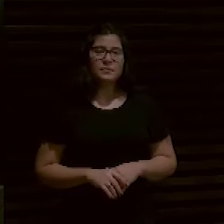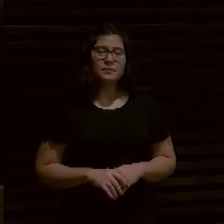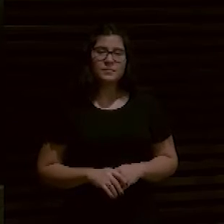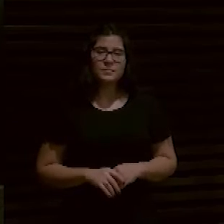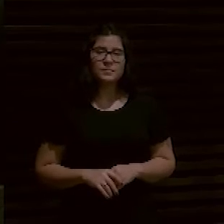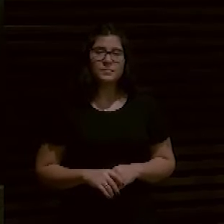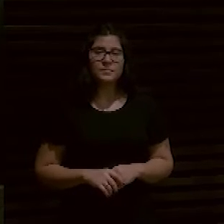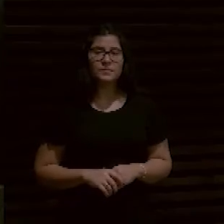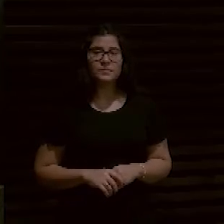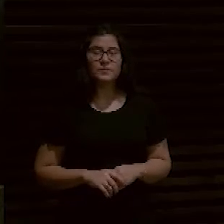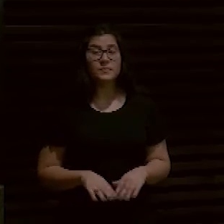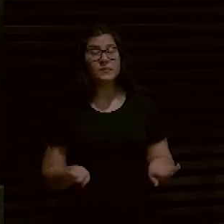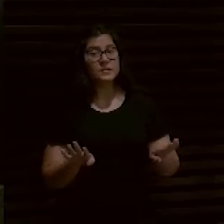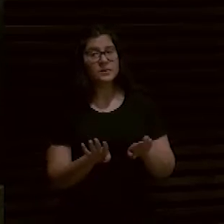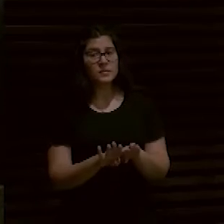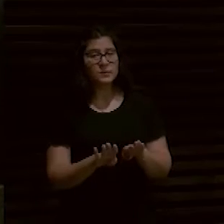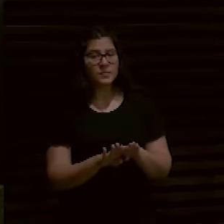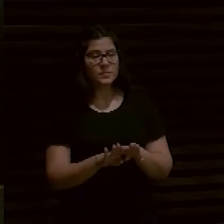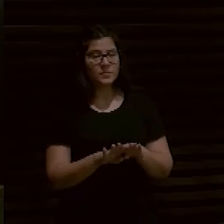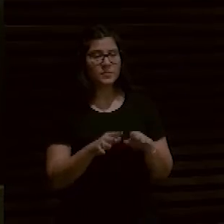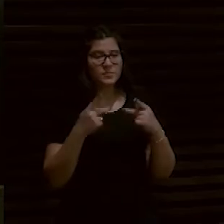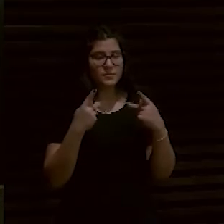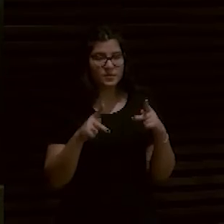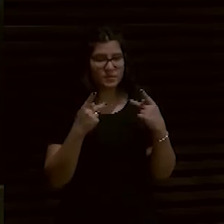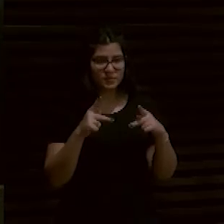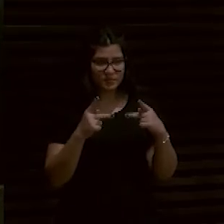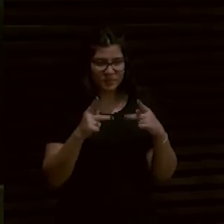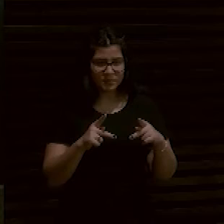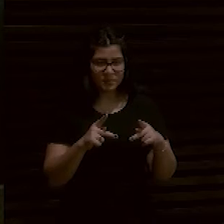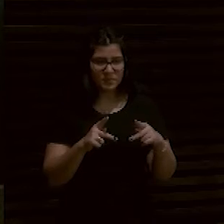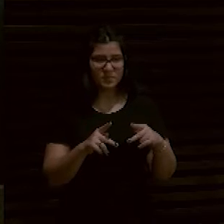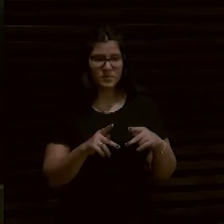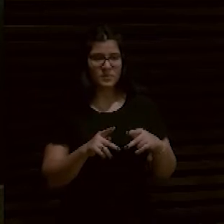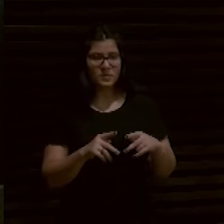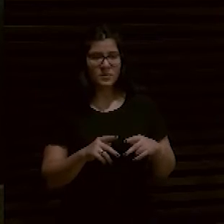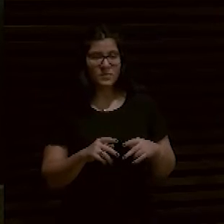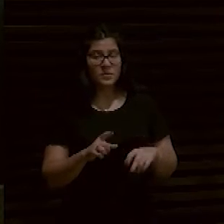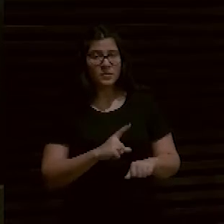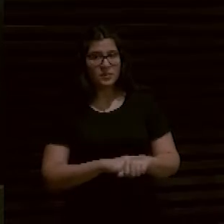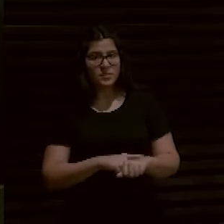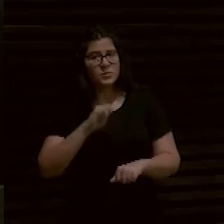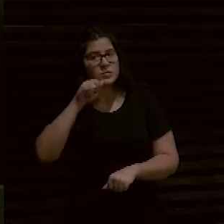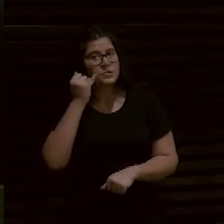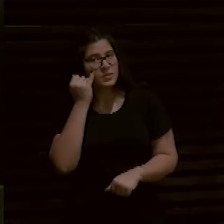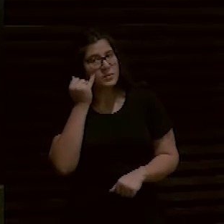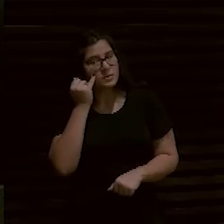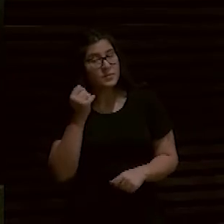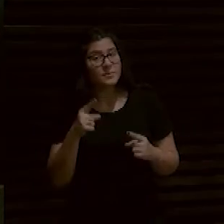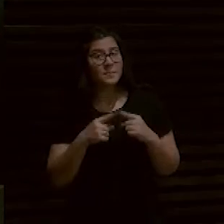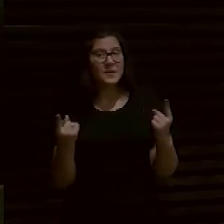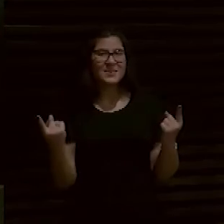E um outro aspecto da profecia ela vale para o tempo de Jeremias, mas ela é contra